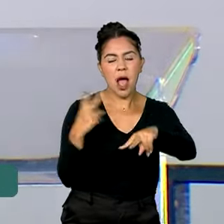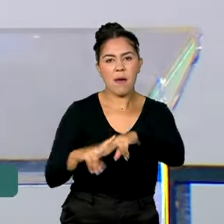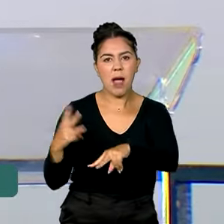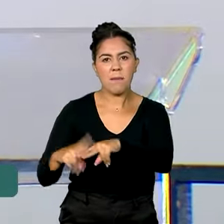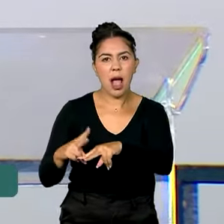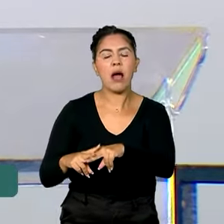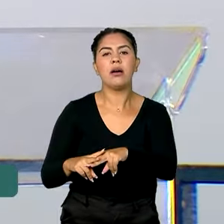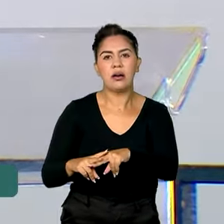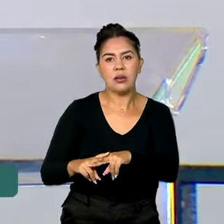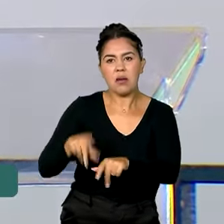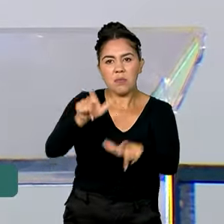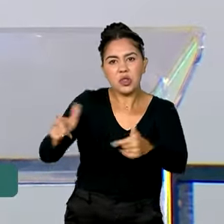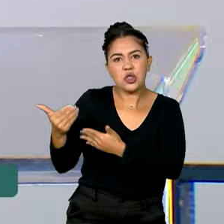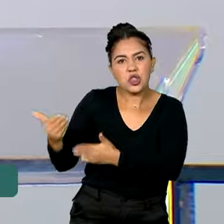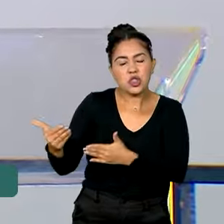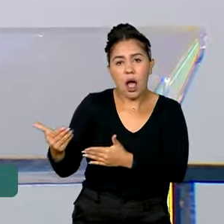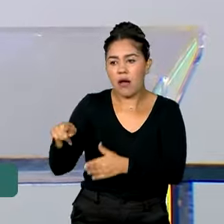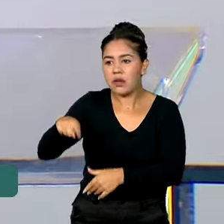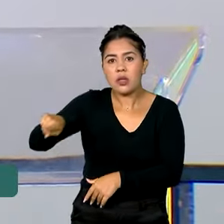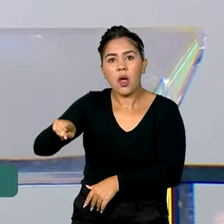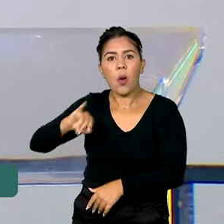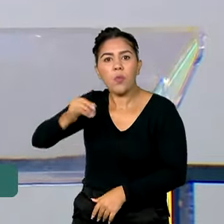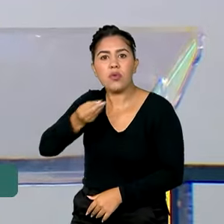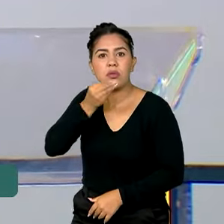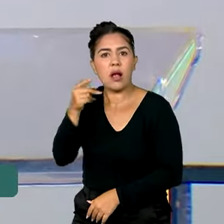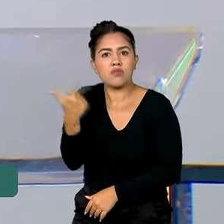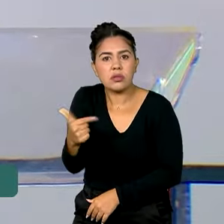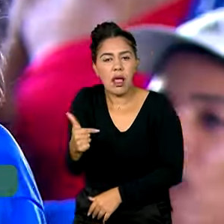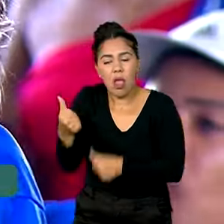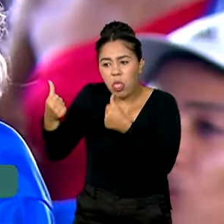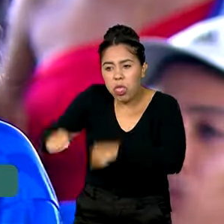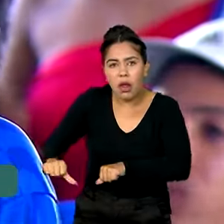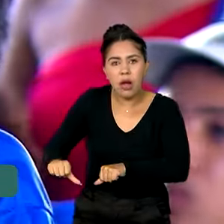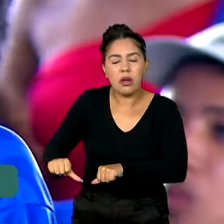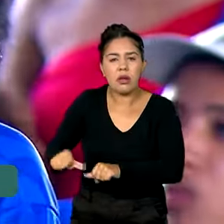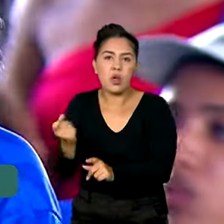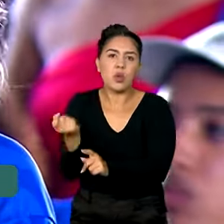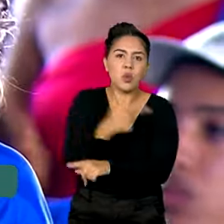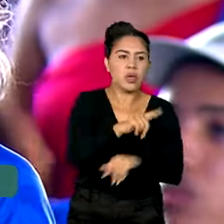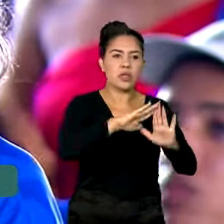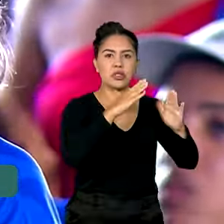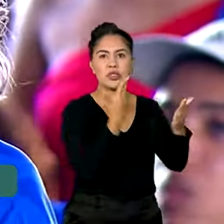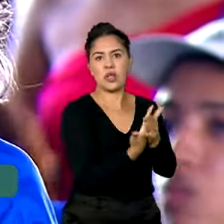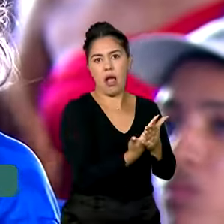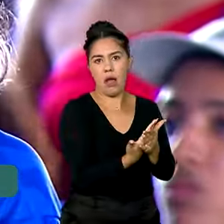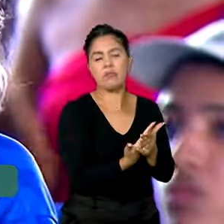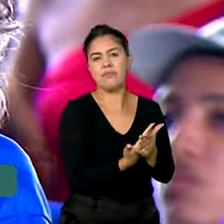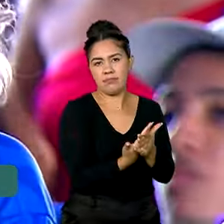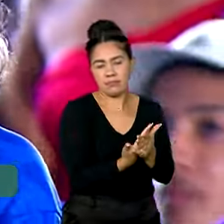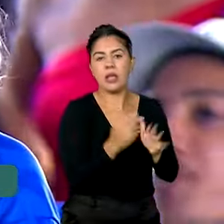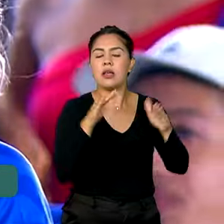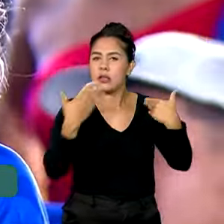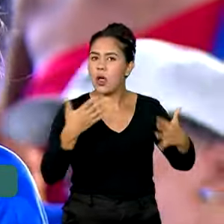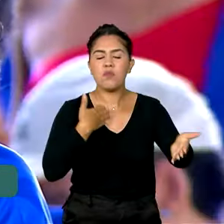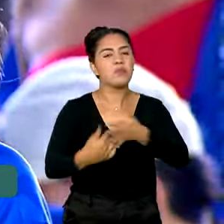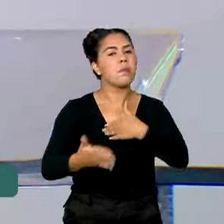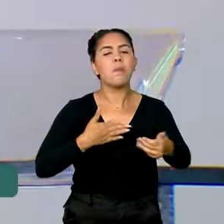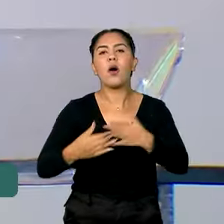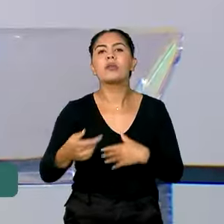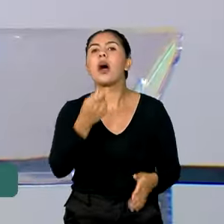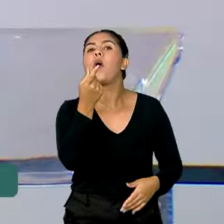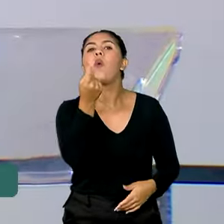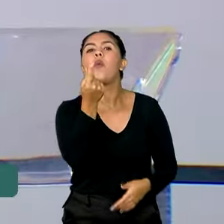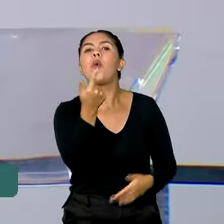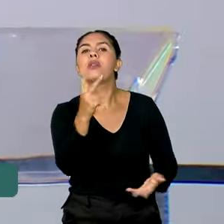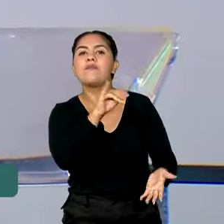prender a meninada que não teve oportunidade do que investir na escola. E por isso não importa quanto